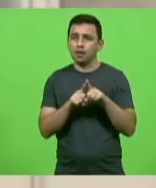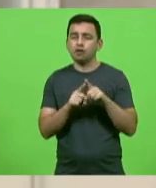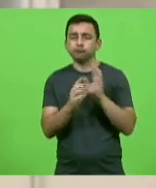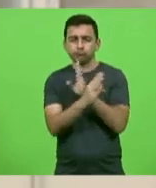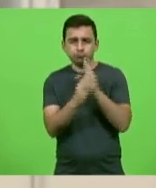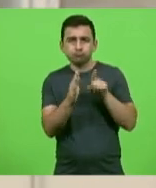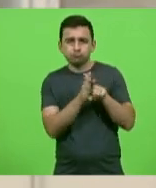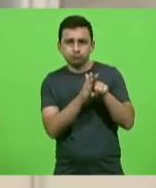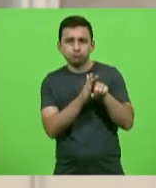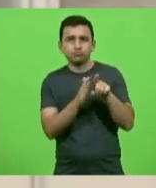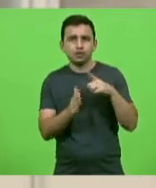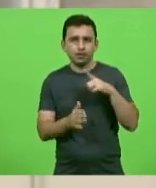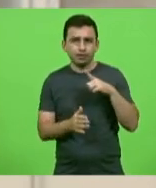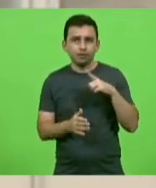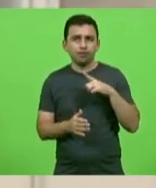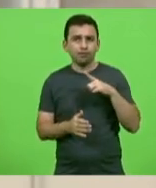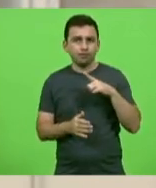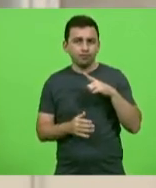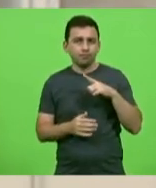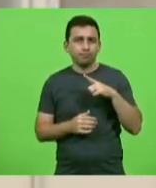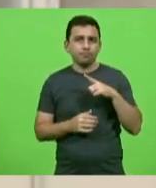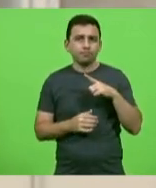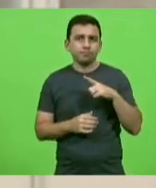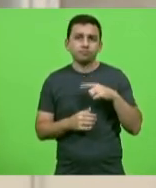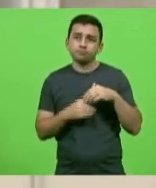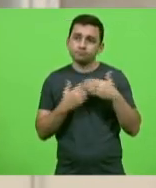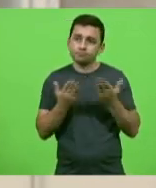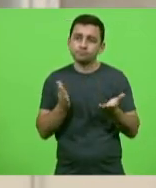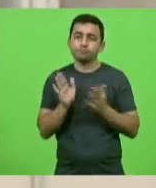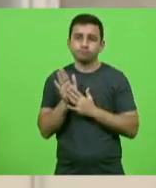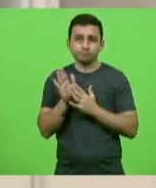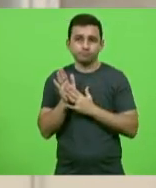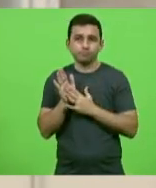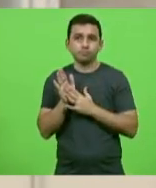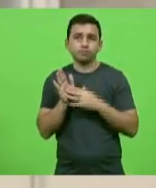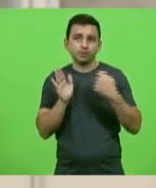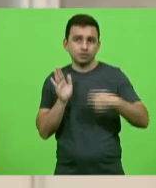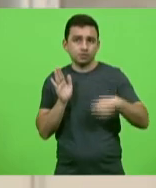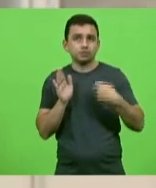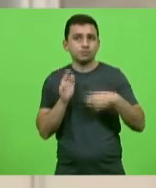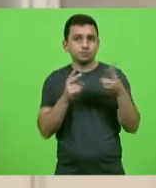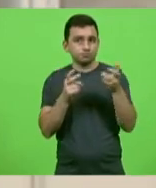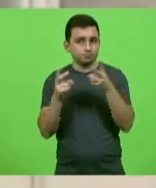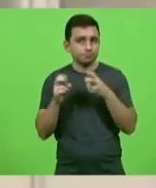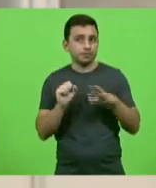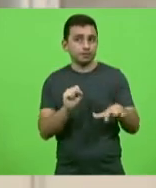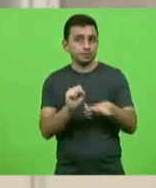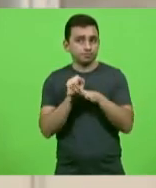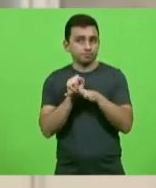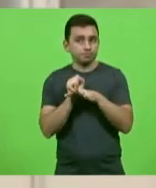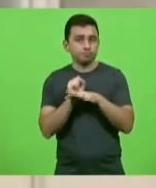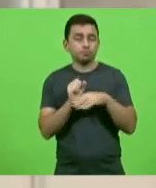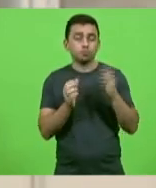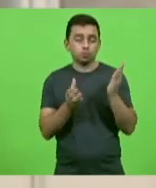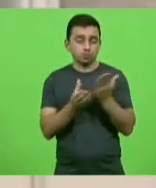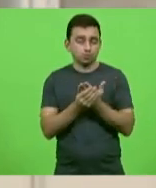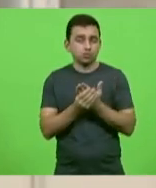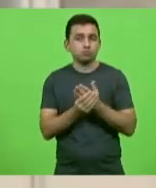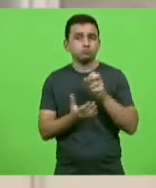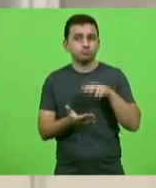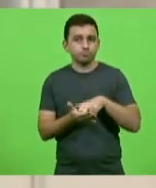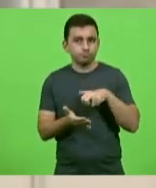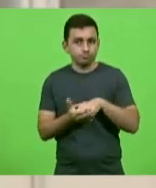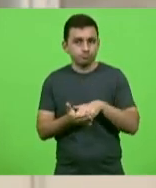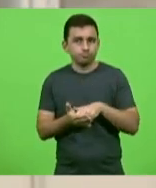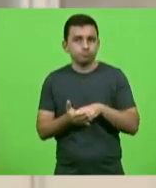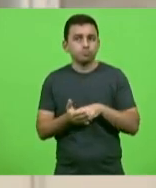investigado o motivo pelo qual deve ser observado todas as garantias processuais penais